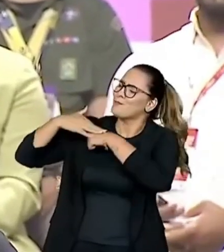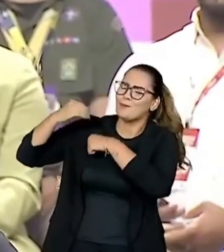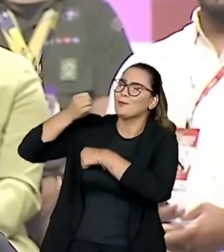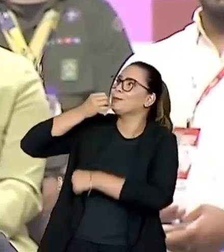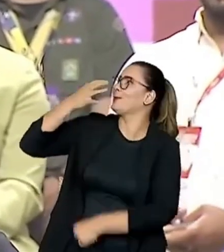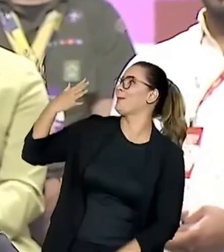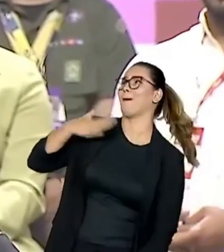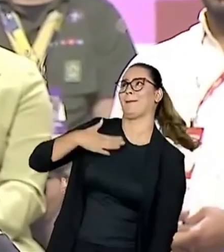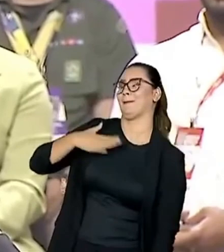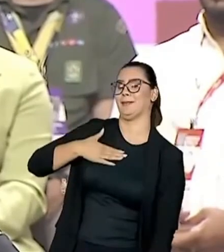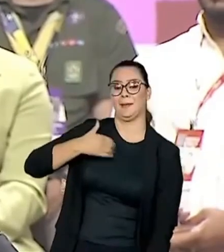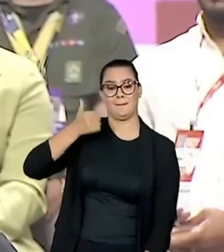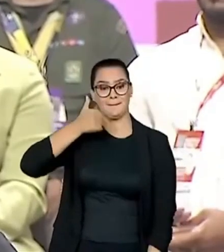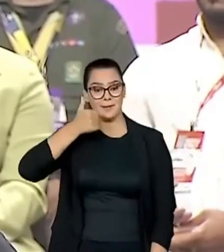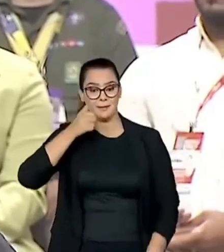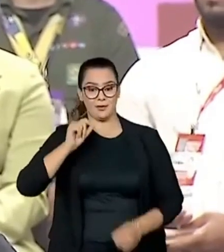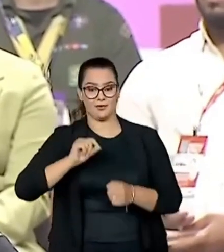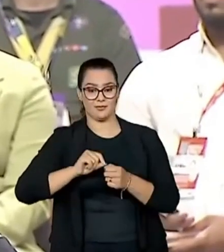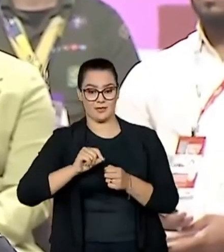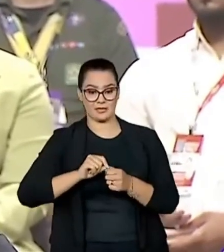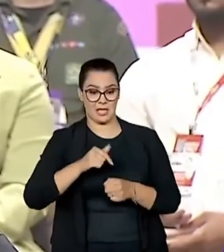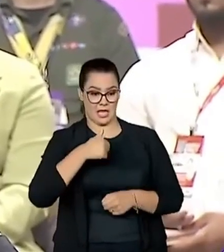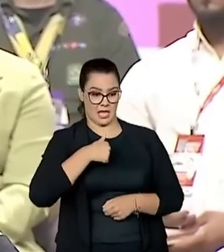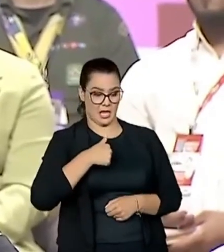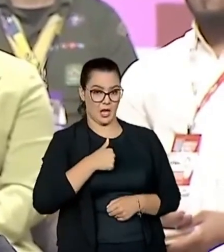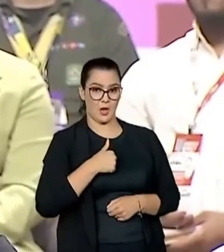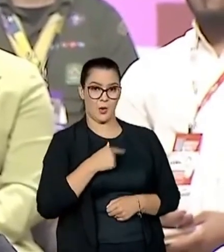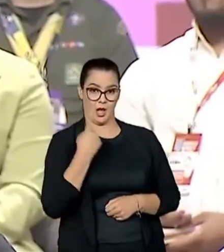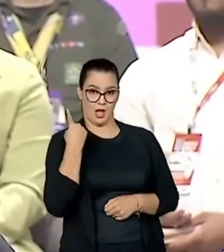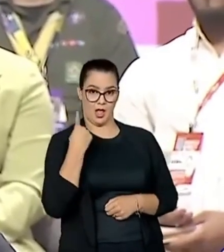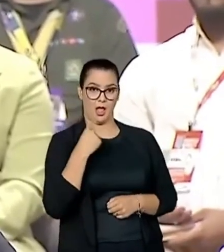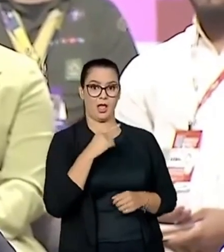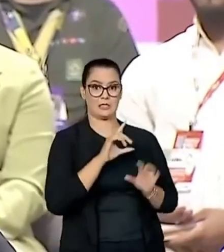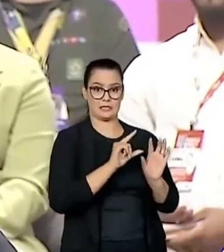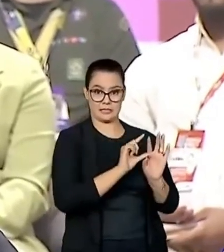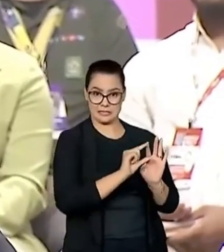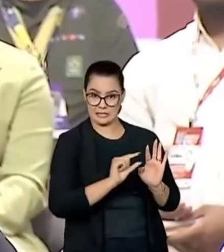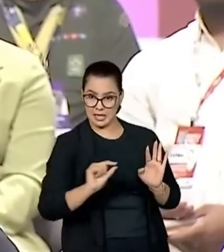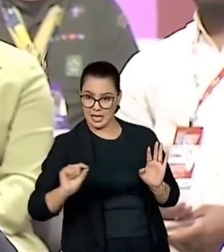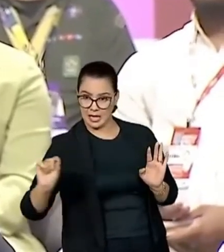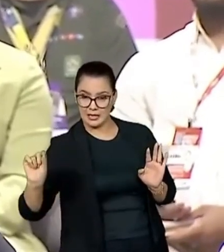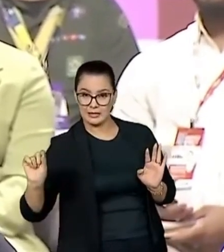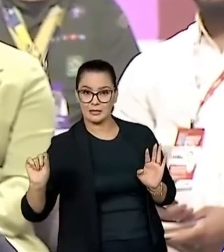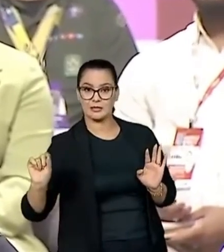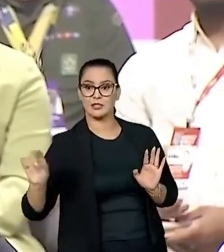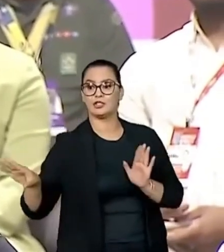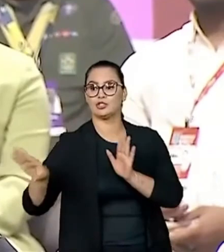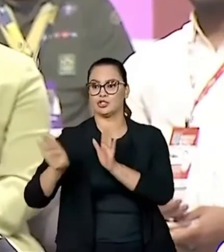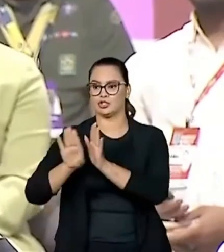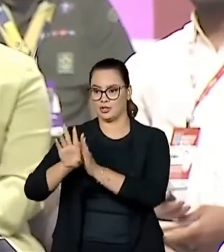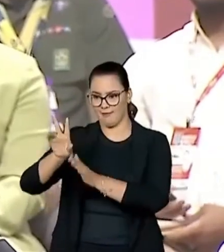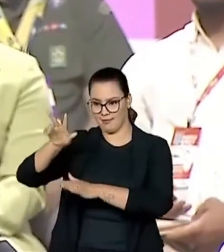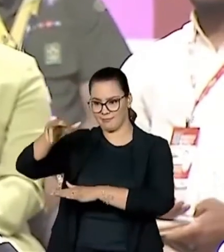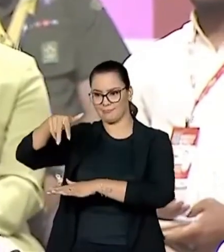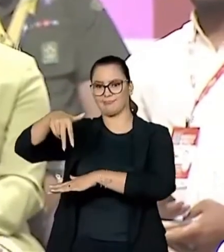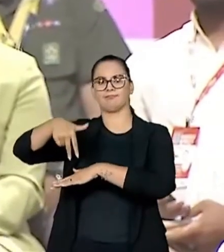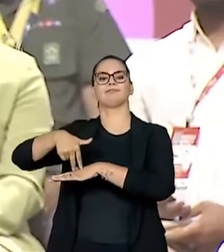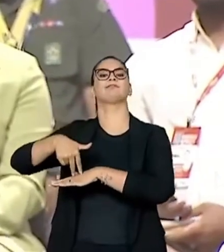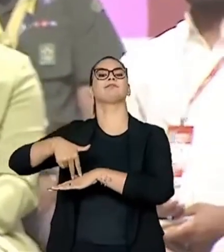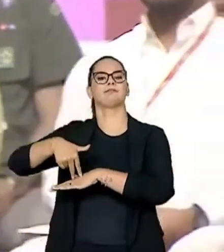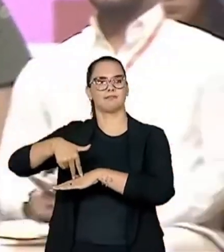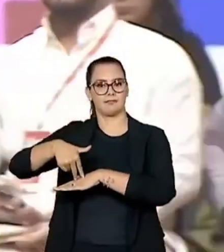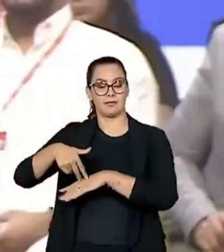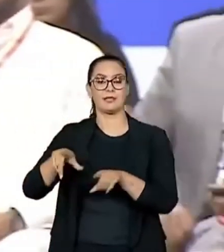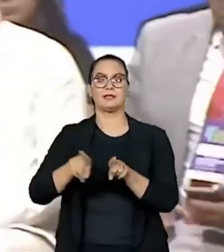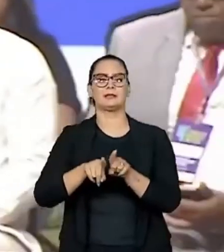generoso. Primeiro, fazer da onde eu saí, pela onda que eu saí e chegar onde eu cheguei.